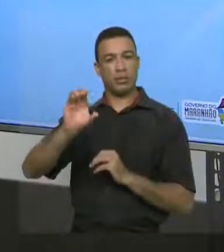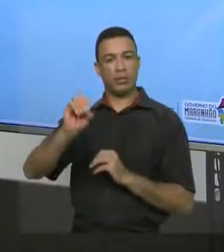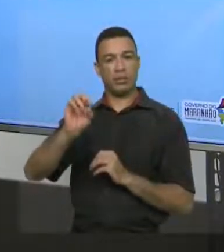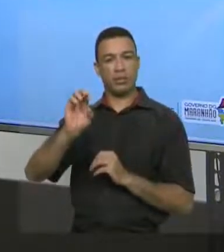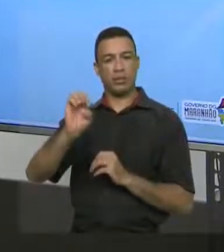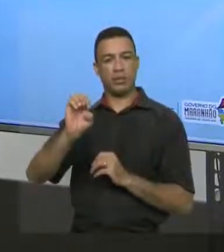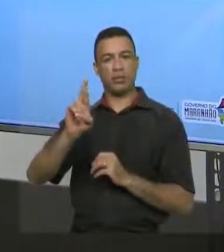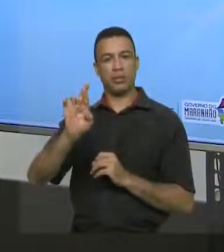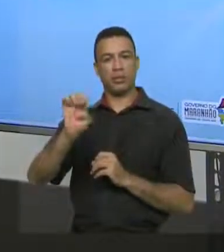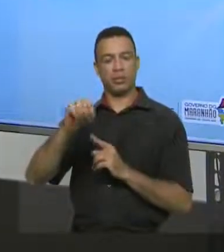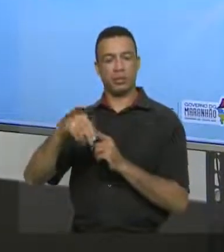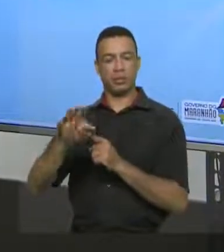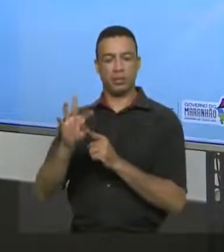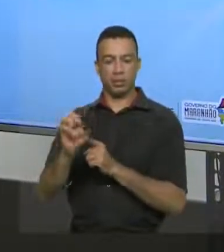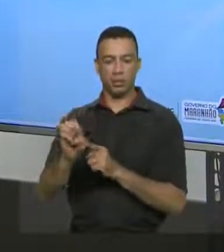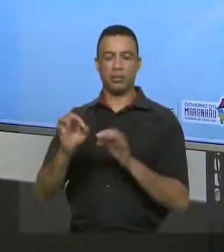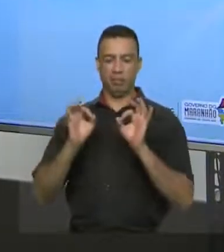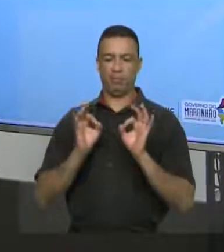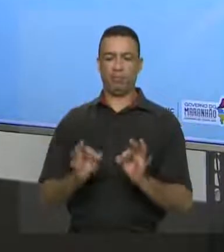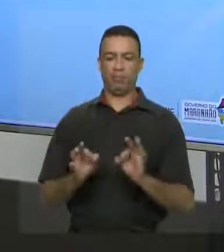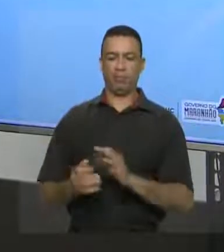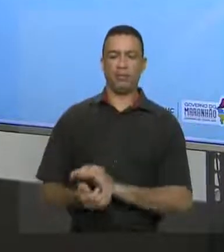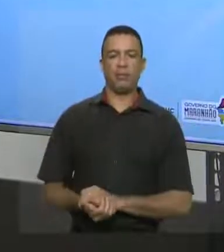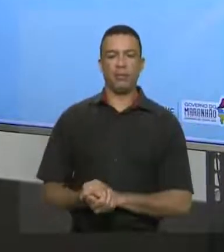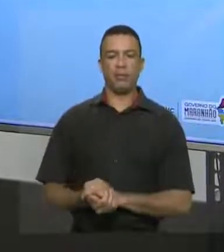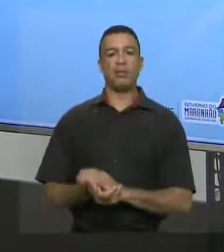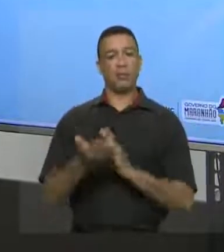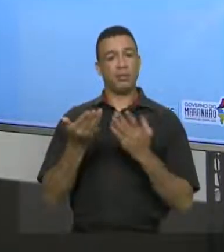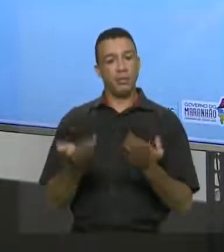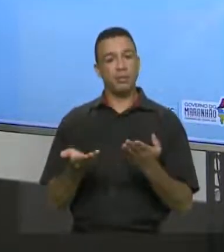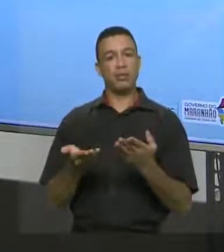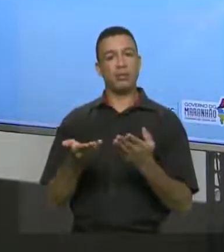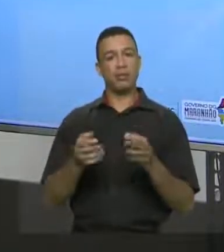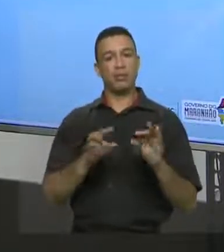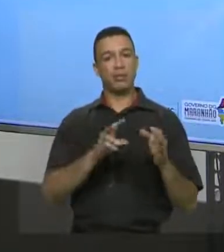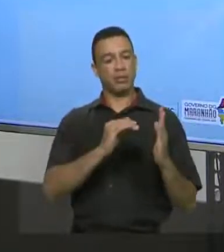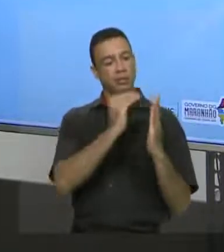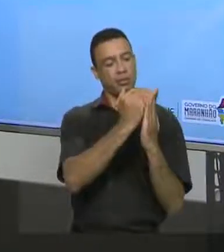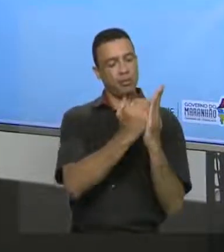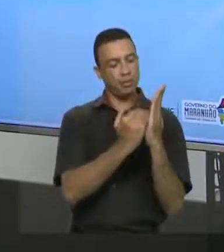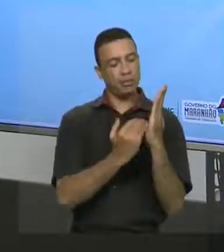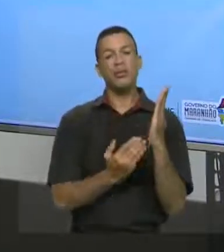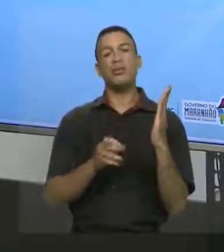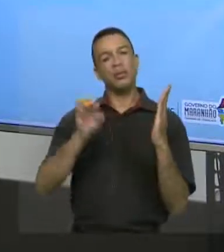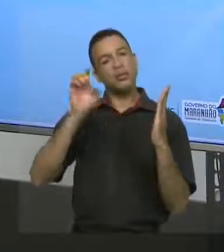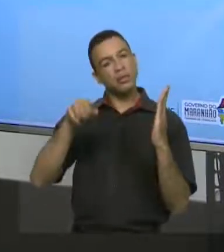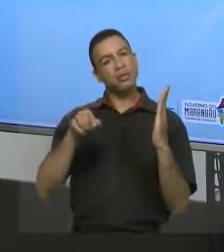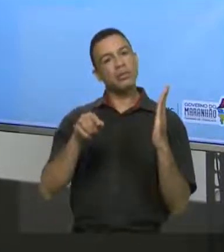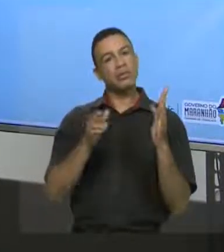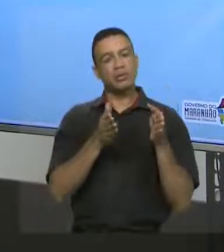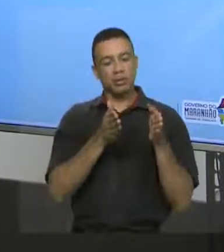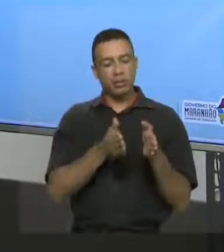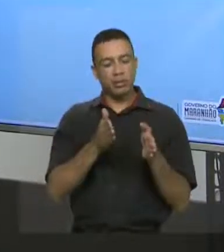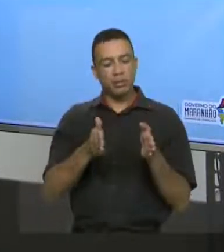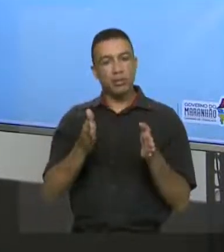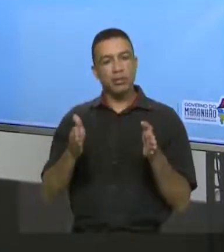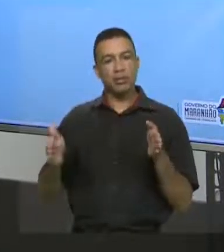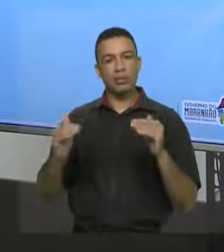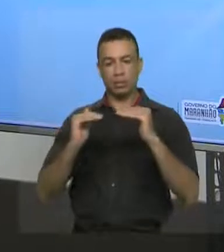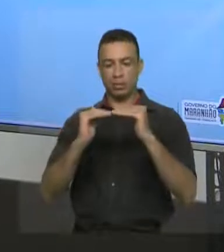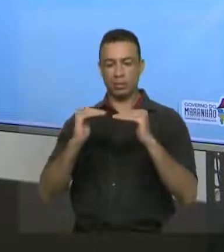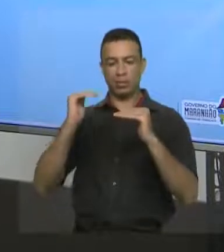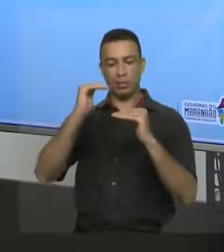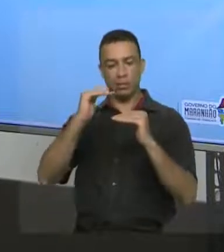Então, aqui entra a coesão sequencial. A coesão sequencial, ela está nesse sentido, né? Da progressão das